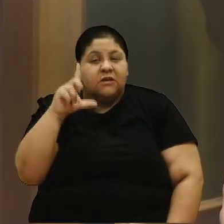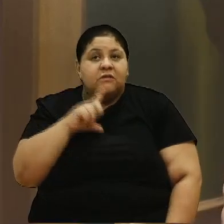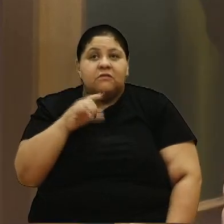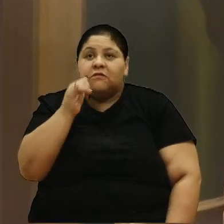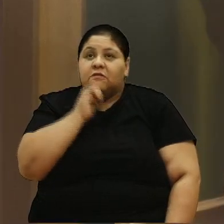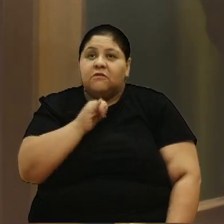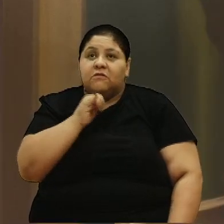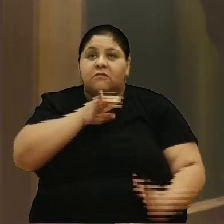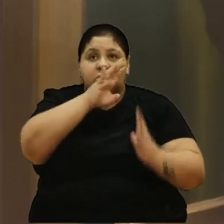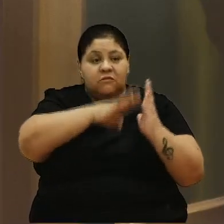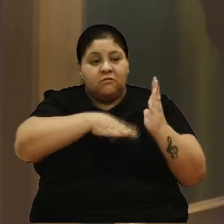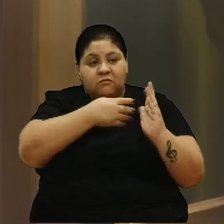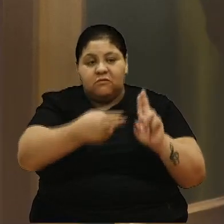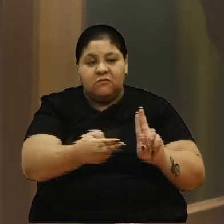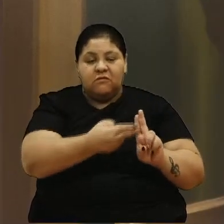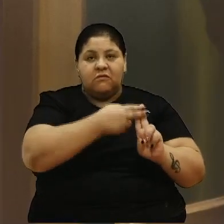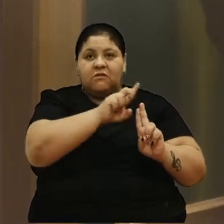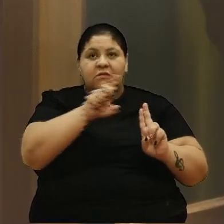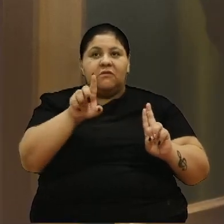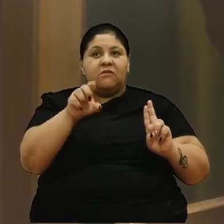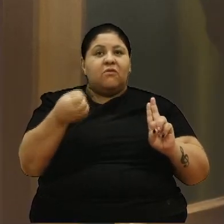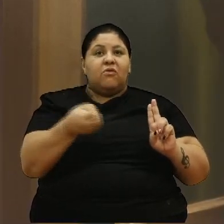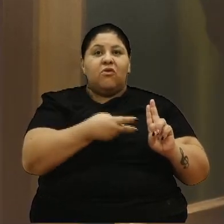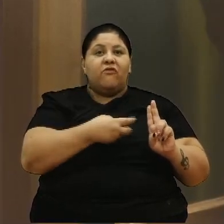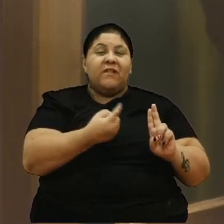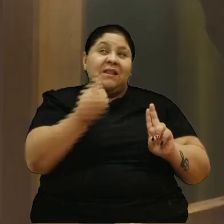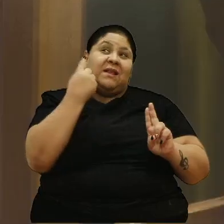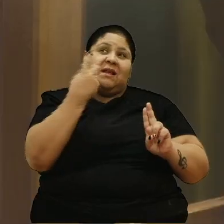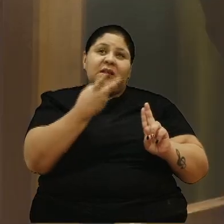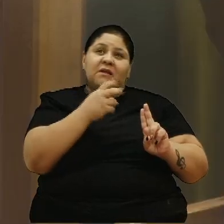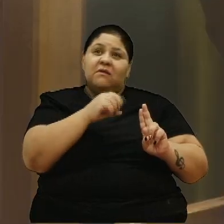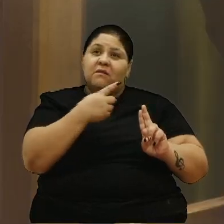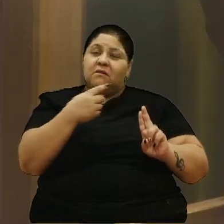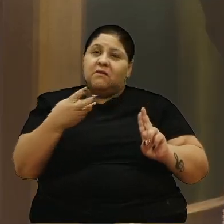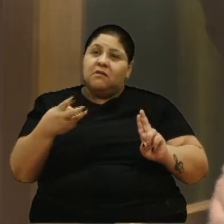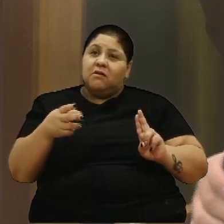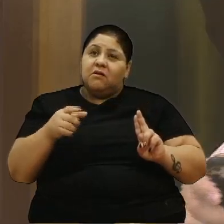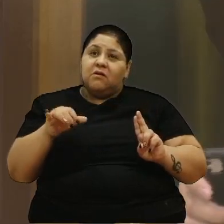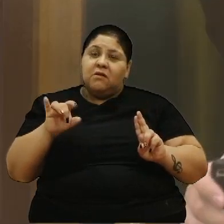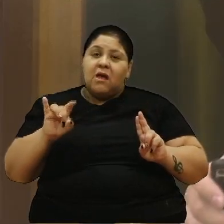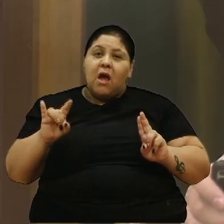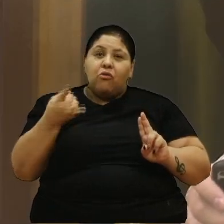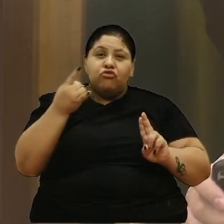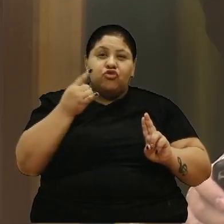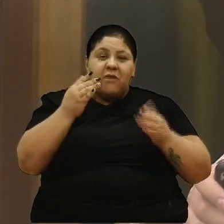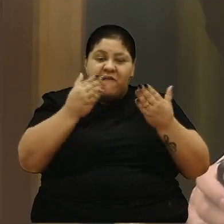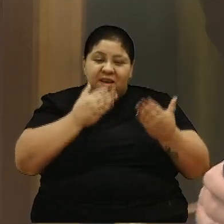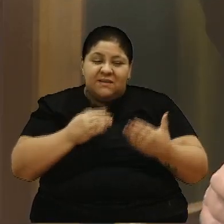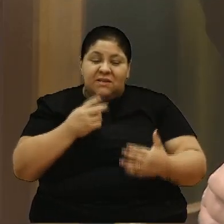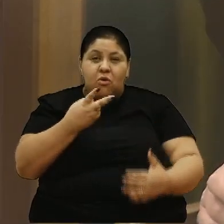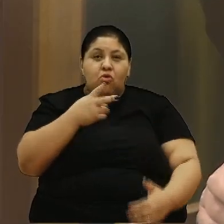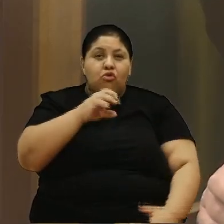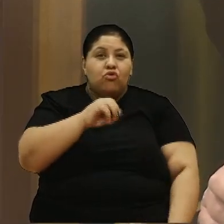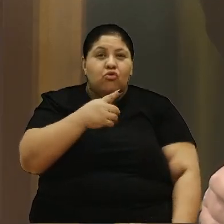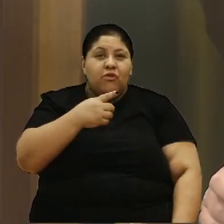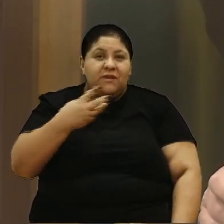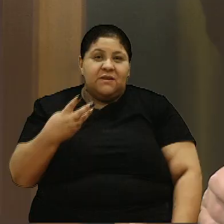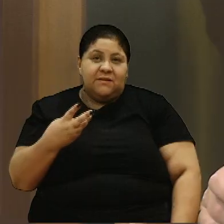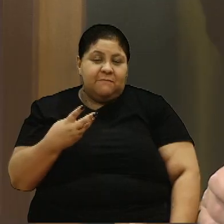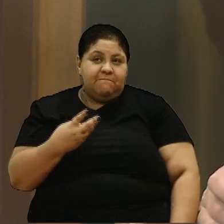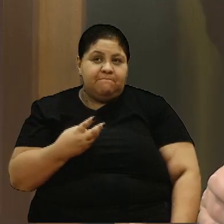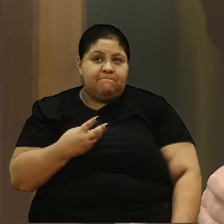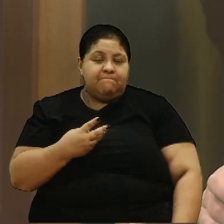exemplo, uma tabela SUS que não está atualizada desde o ano de 2013. Passou pela última revisão em 2013. E uma vez que não foi